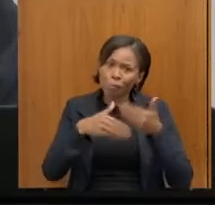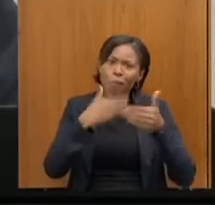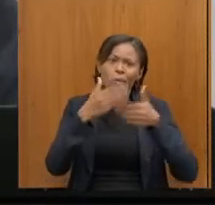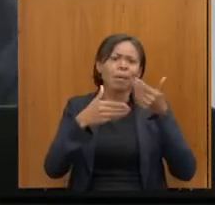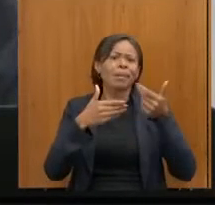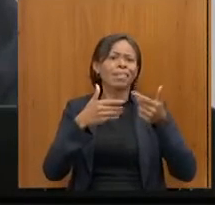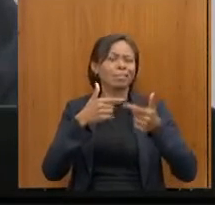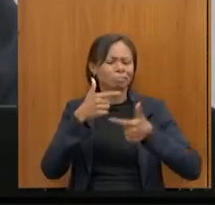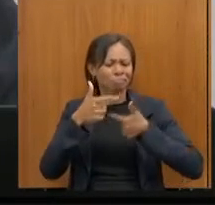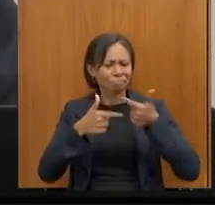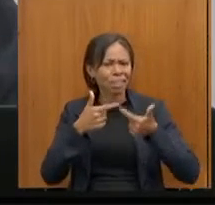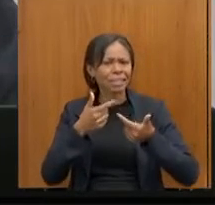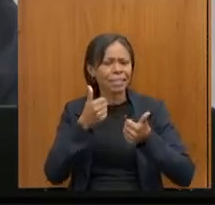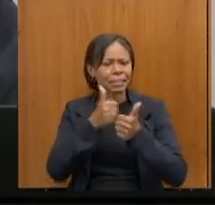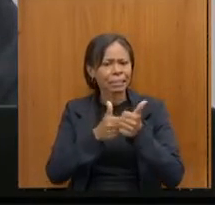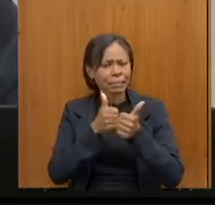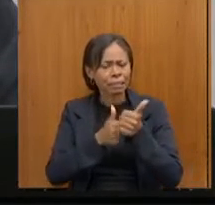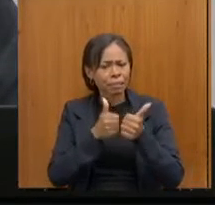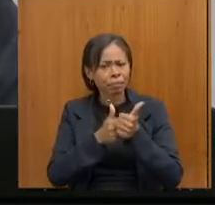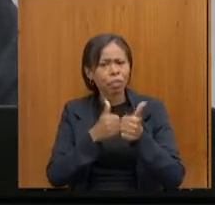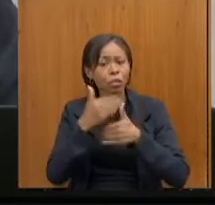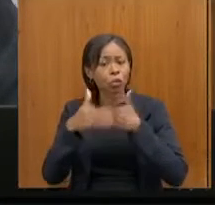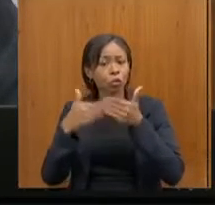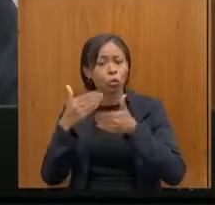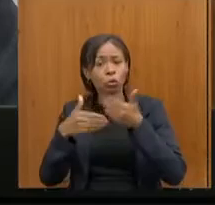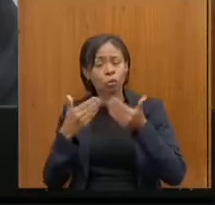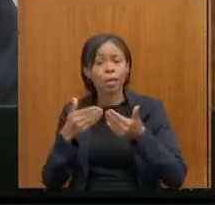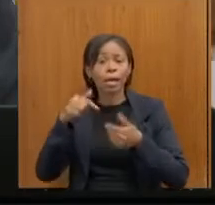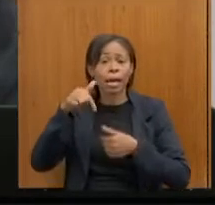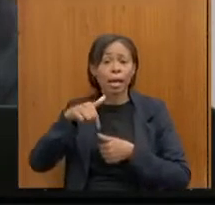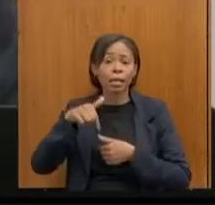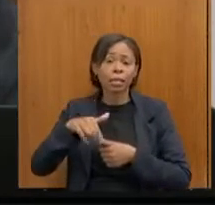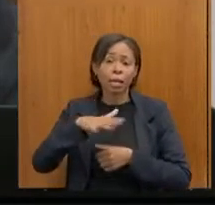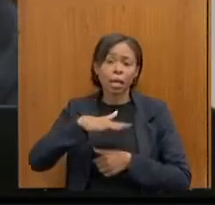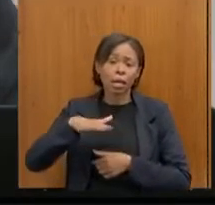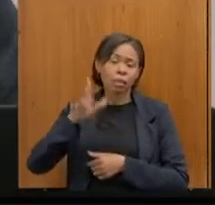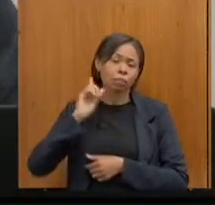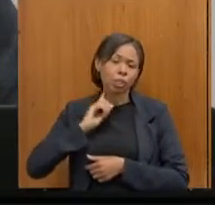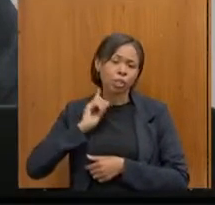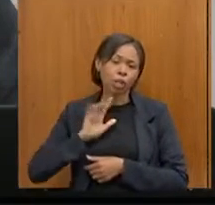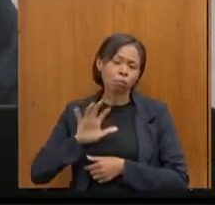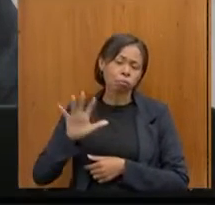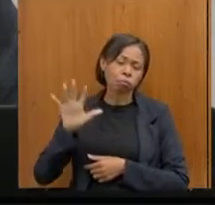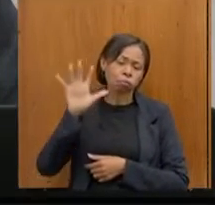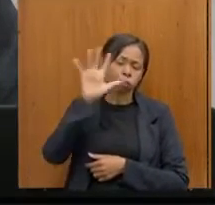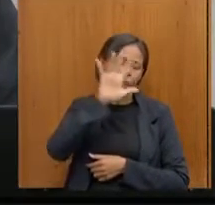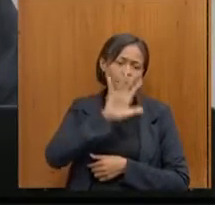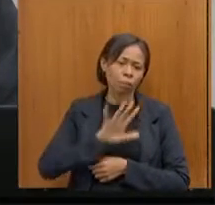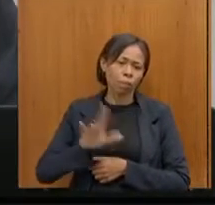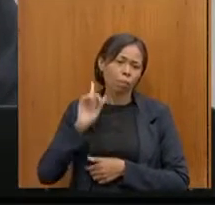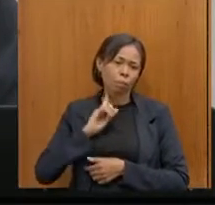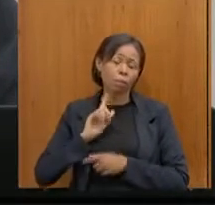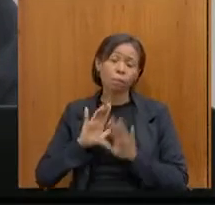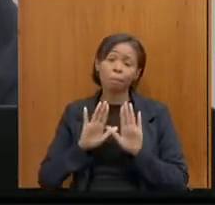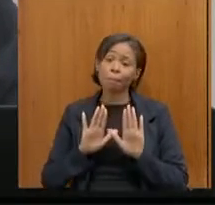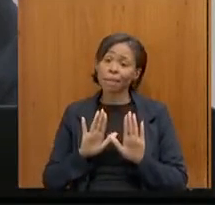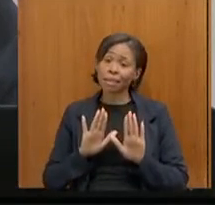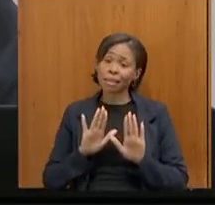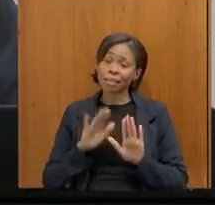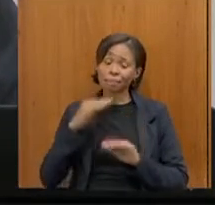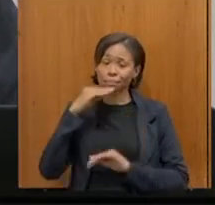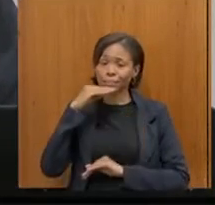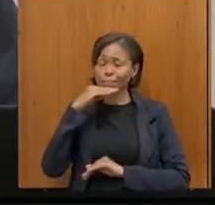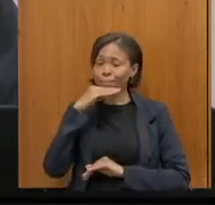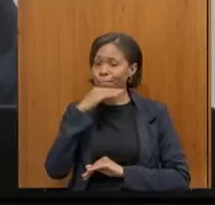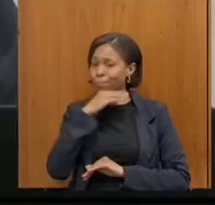buscando desenvolver as nossas as nossas Minas Gerais por todo canto de Minas Gerais Mas percebo que